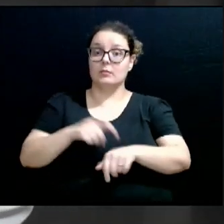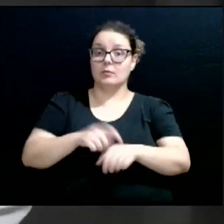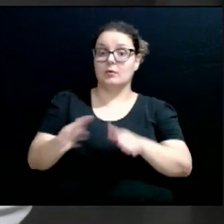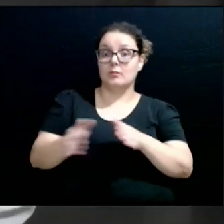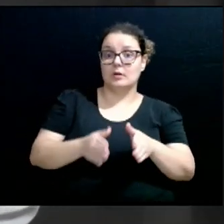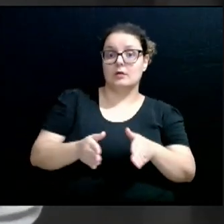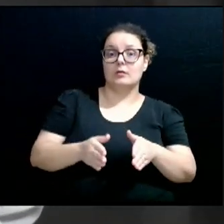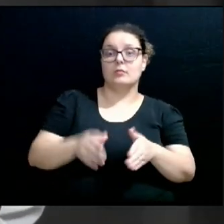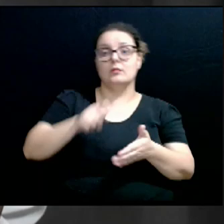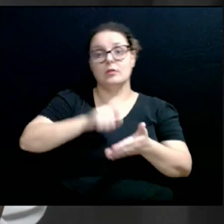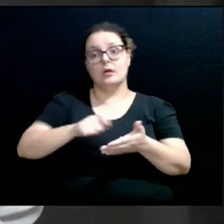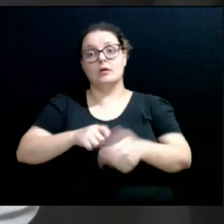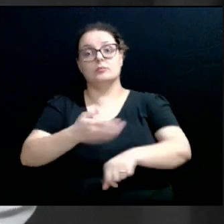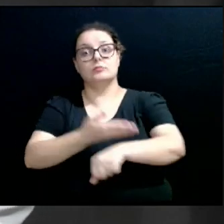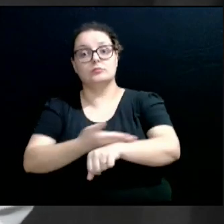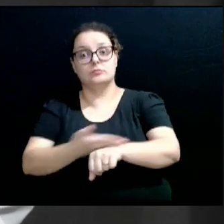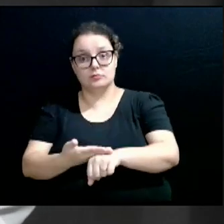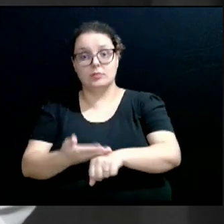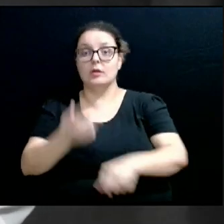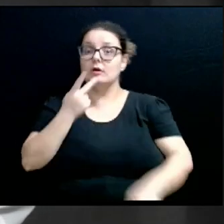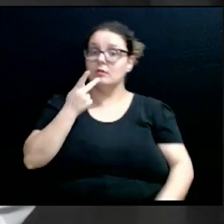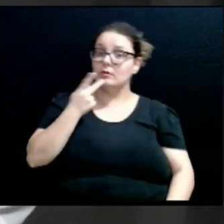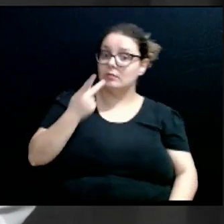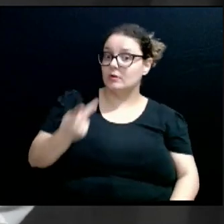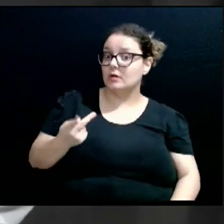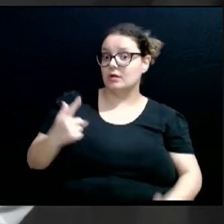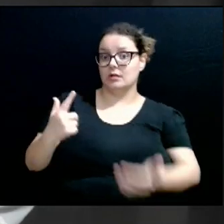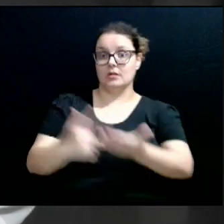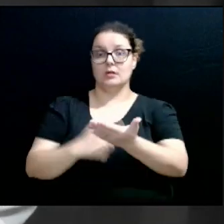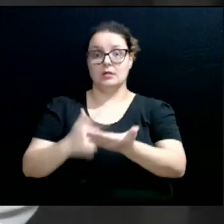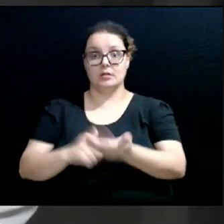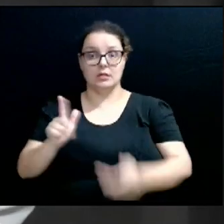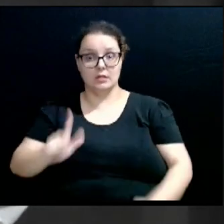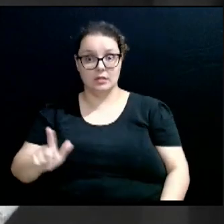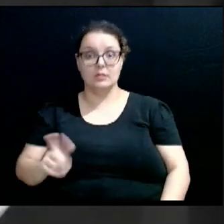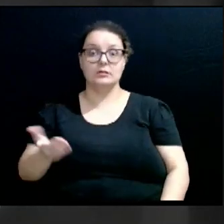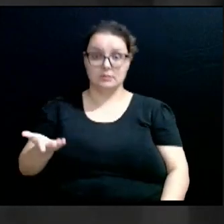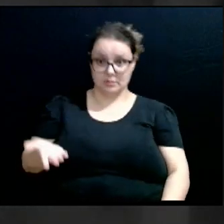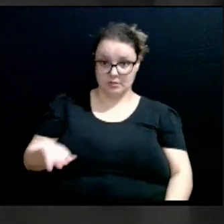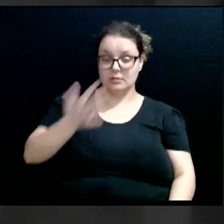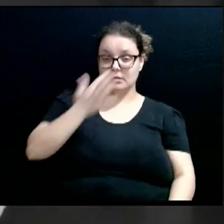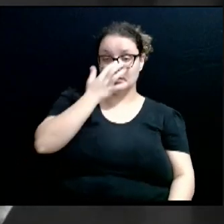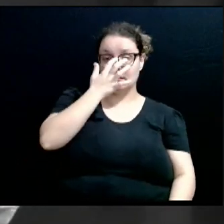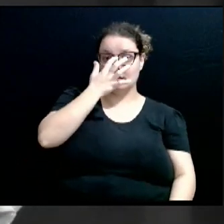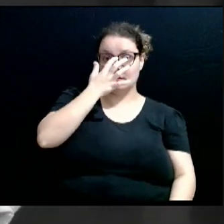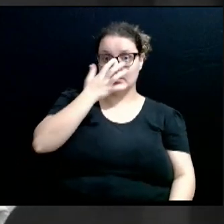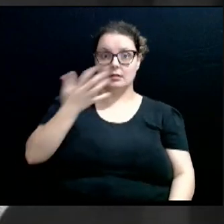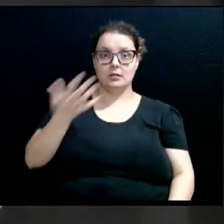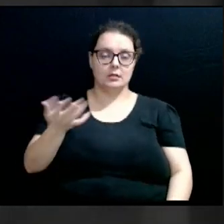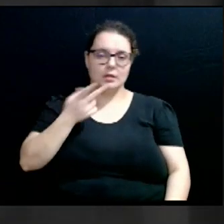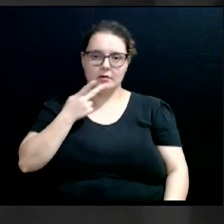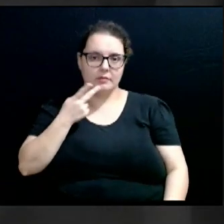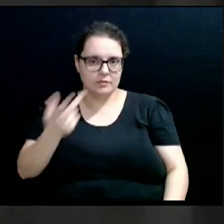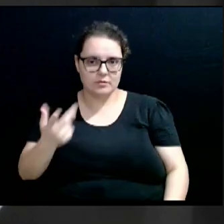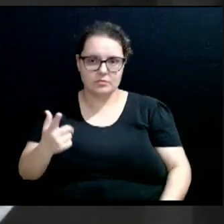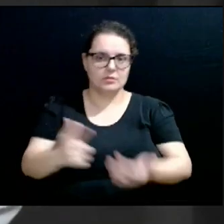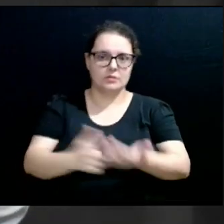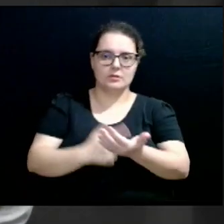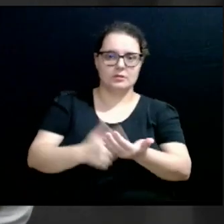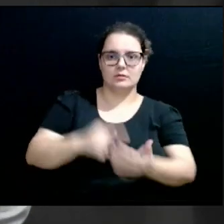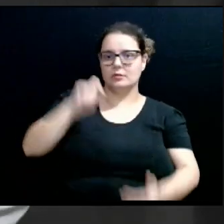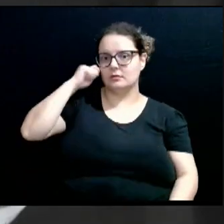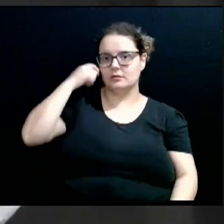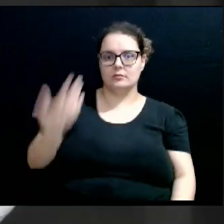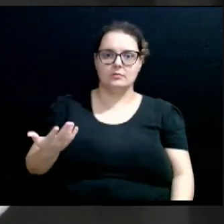brancos falando de literatura negra, né? E aí, falando de literatura negra, como o Negrinho